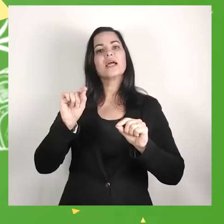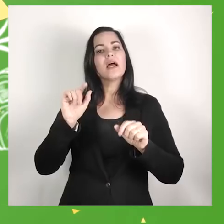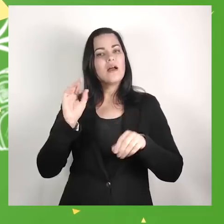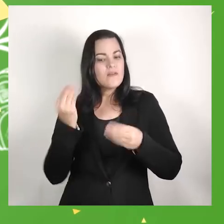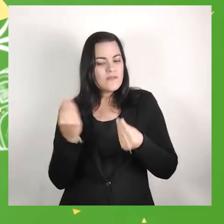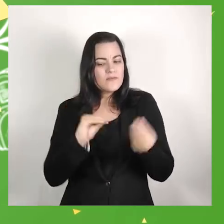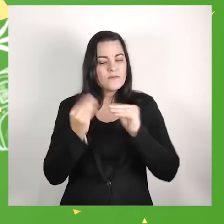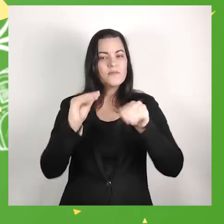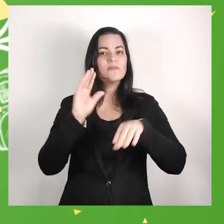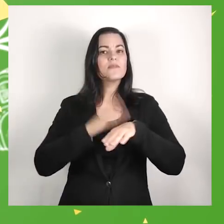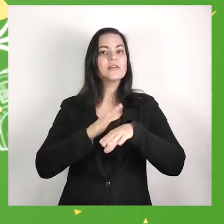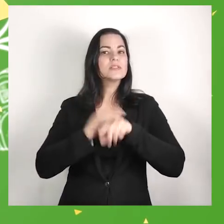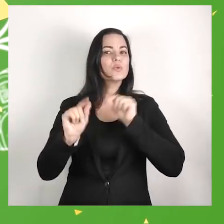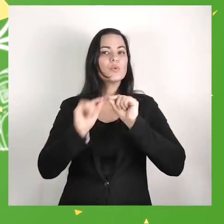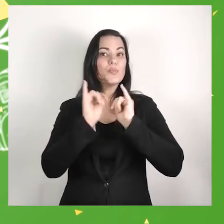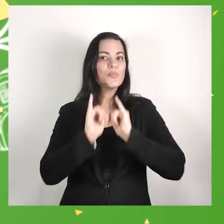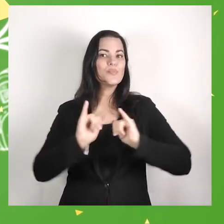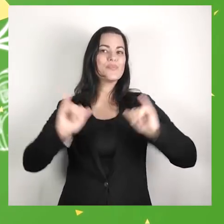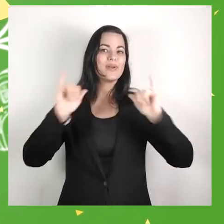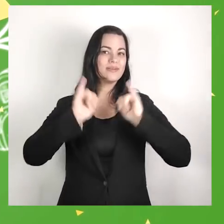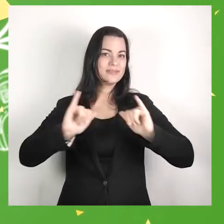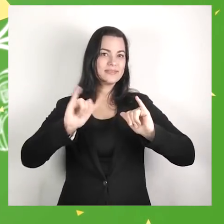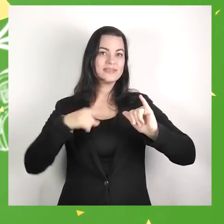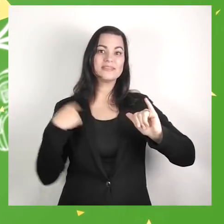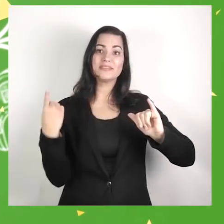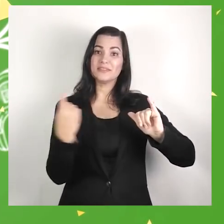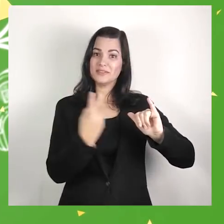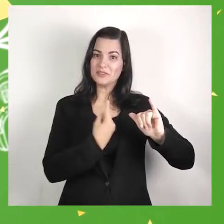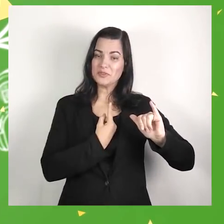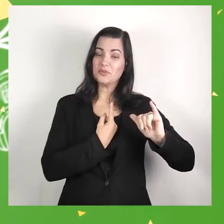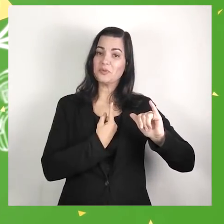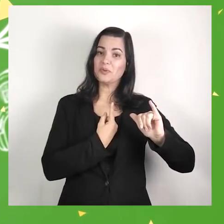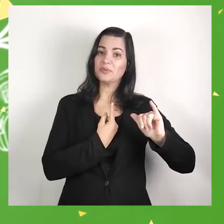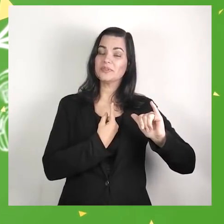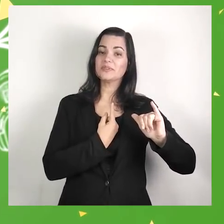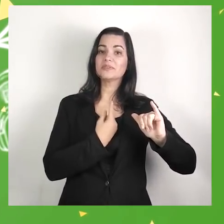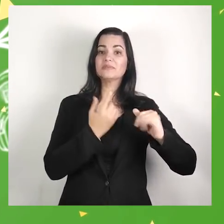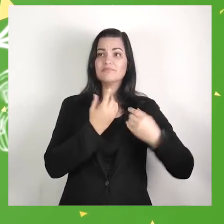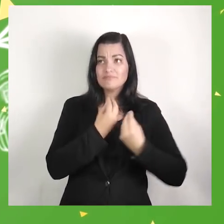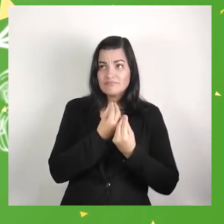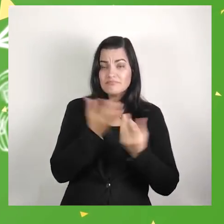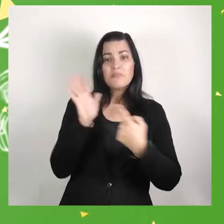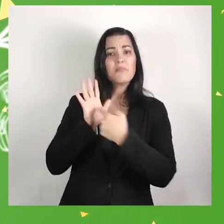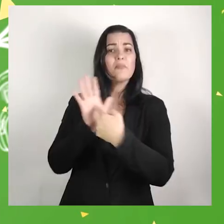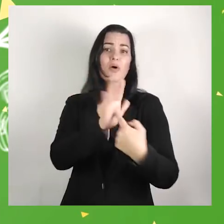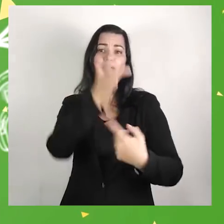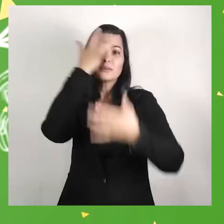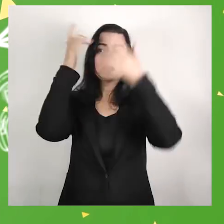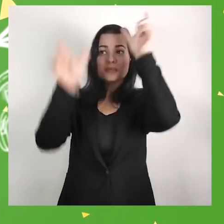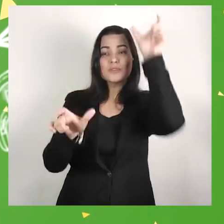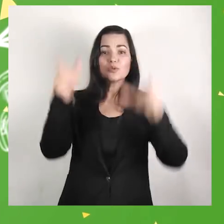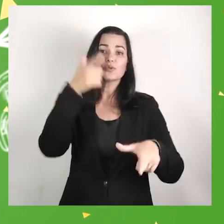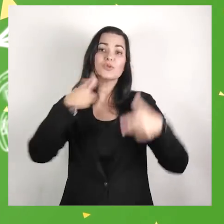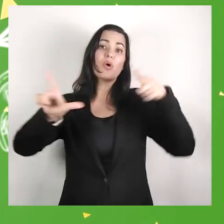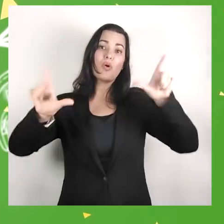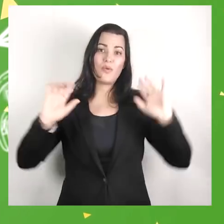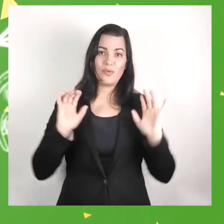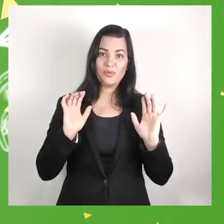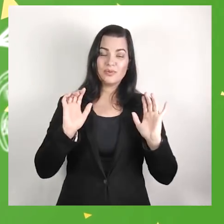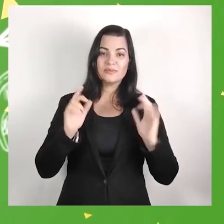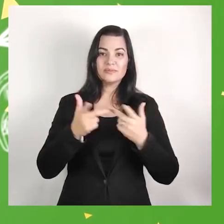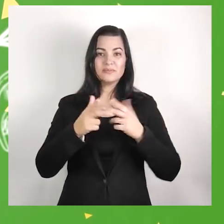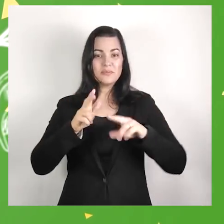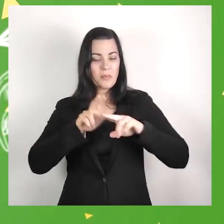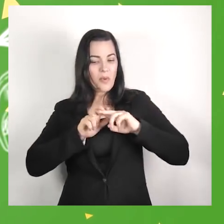é construir a mensagem que nós podemos passar para as outras pessoas a